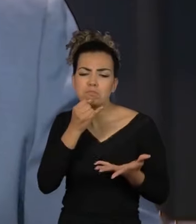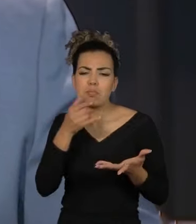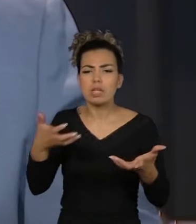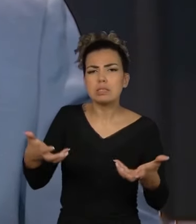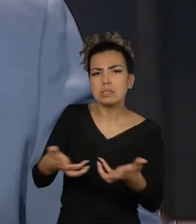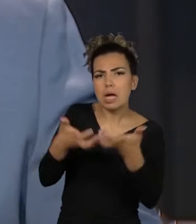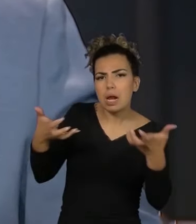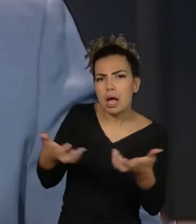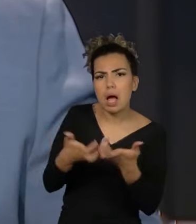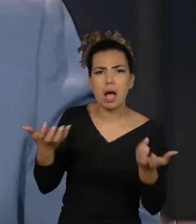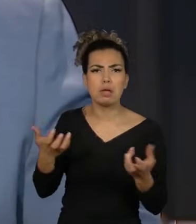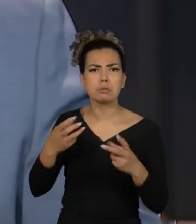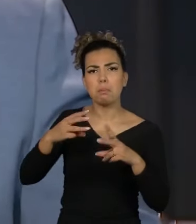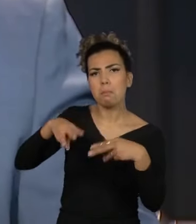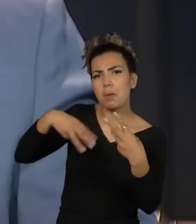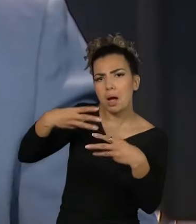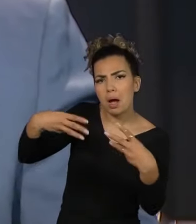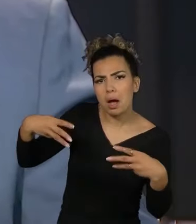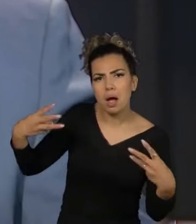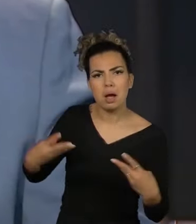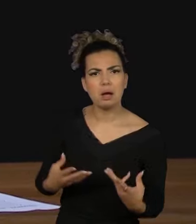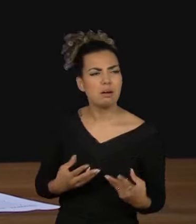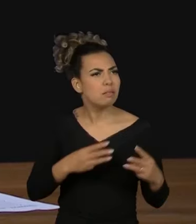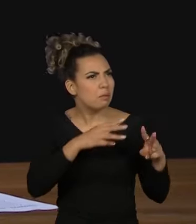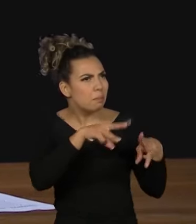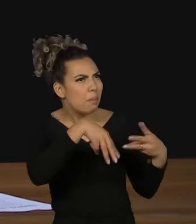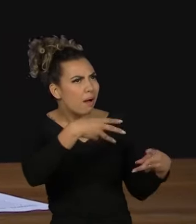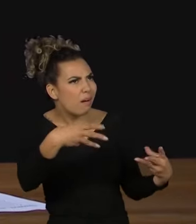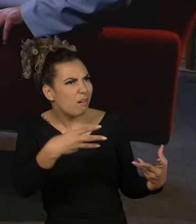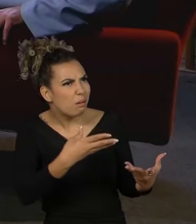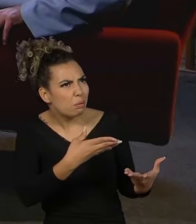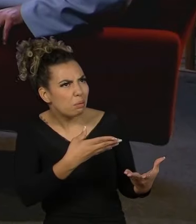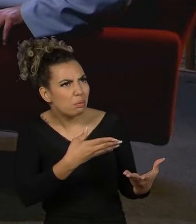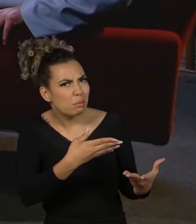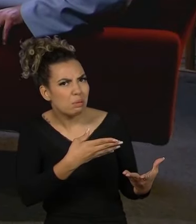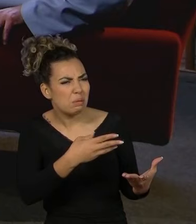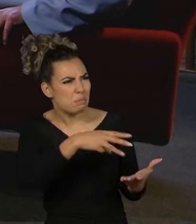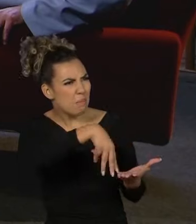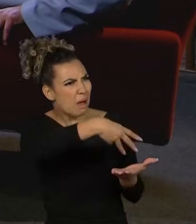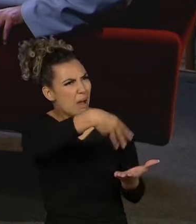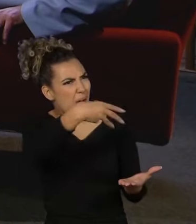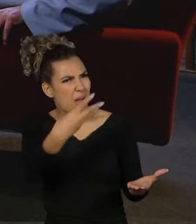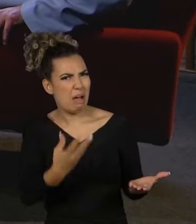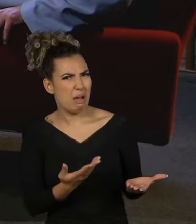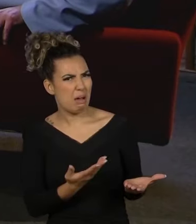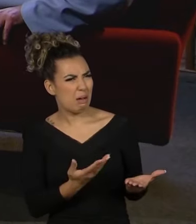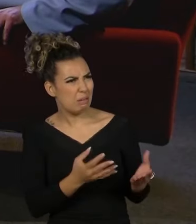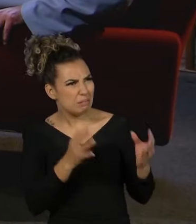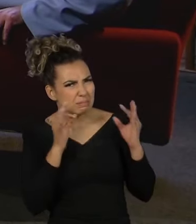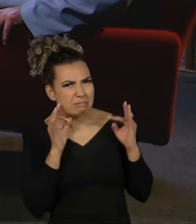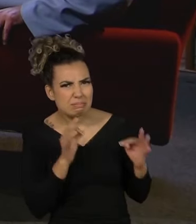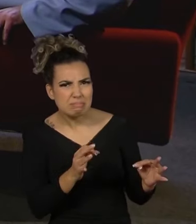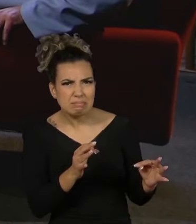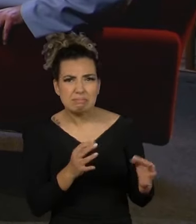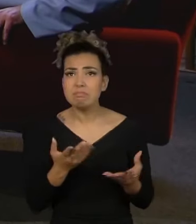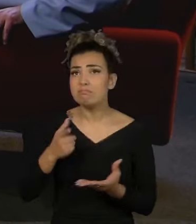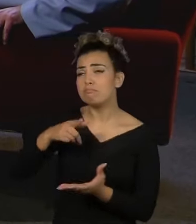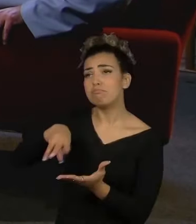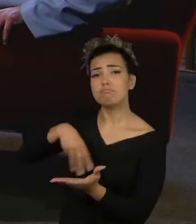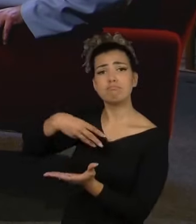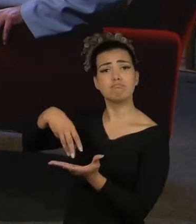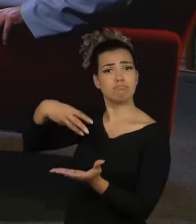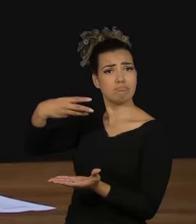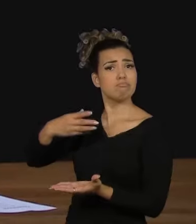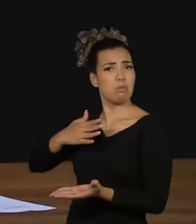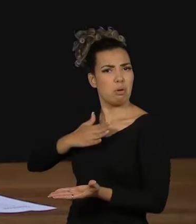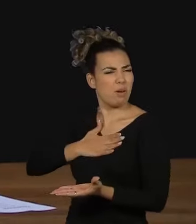salada Miojo Miojo adó que não me fia muito bom fazer um Miojo para você um D vai ver